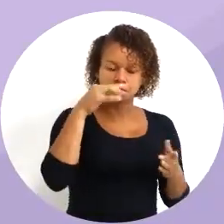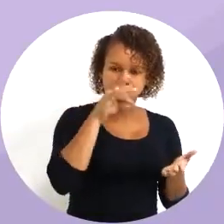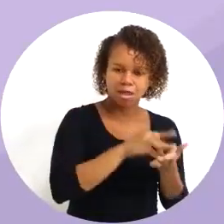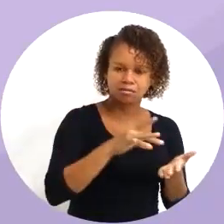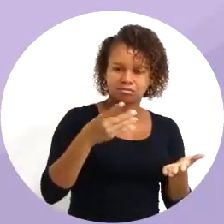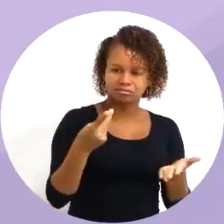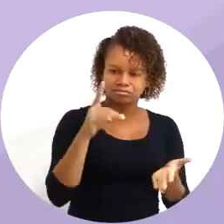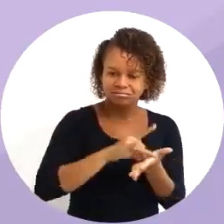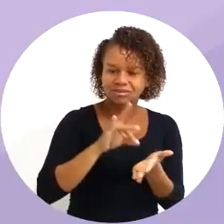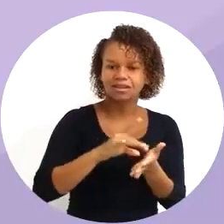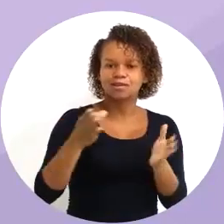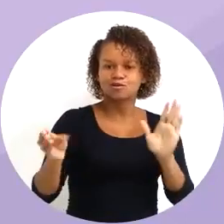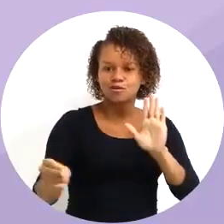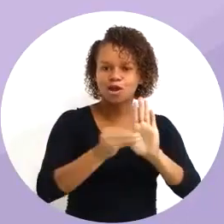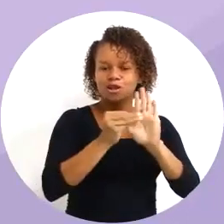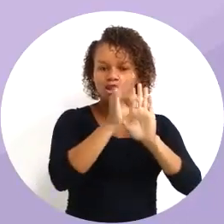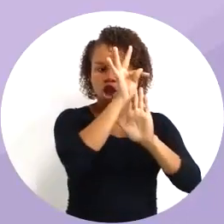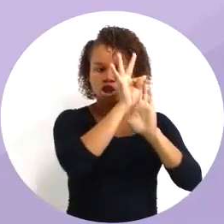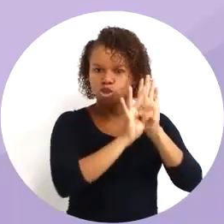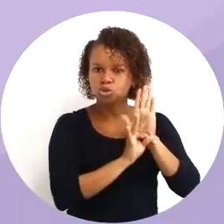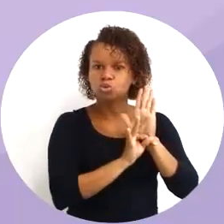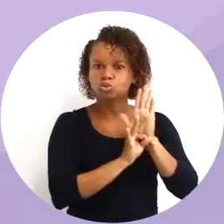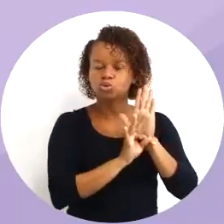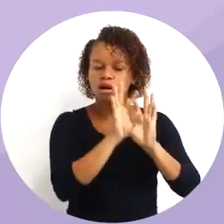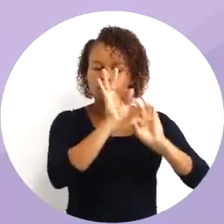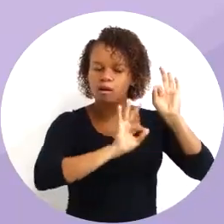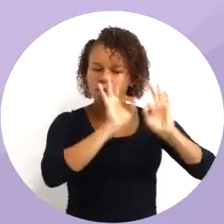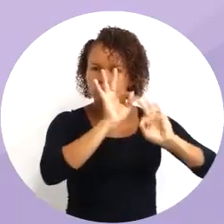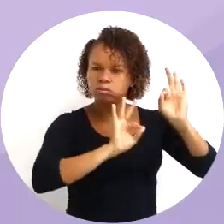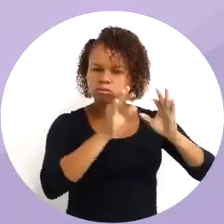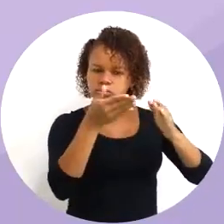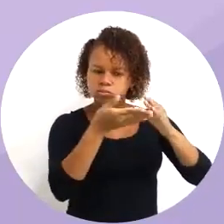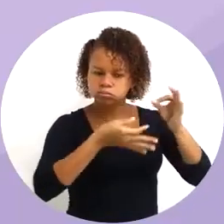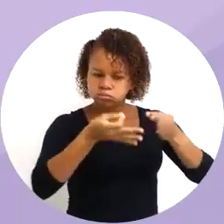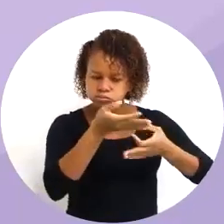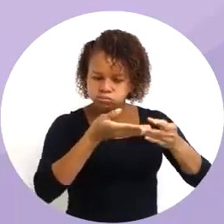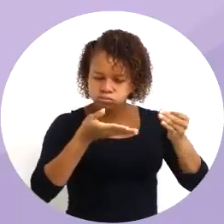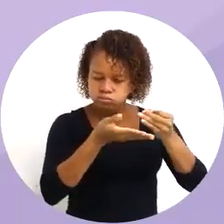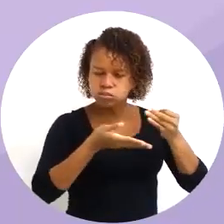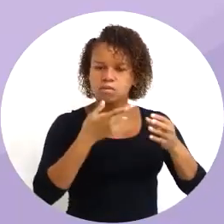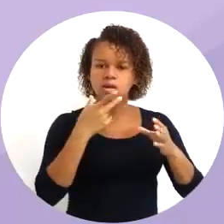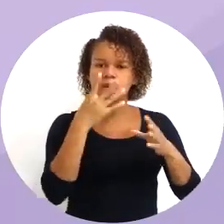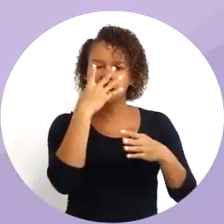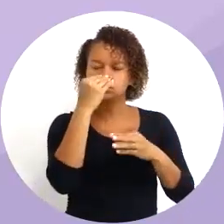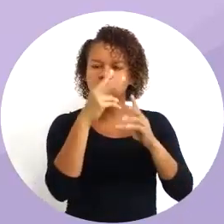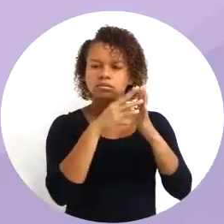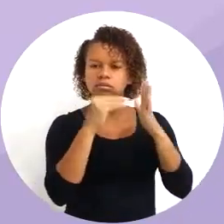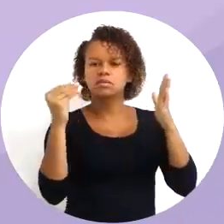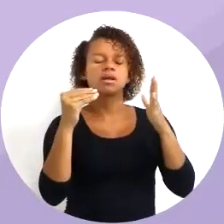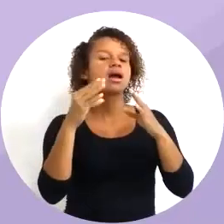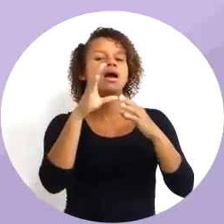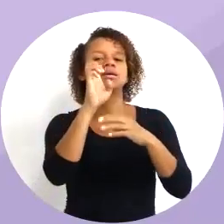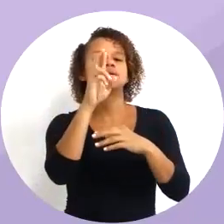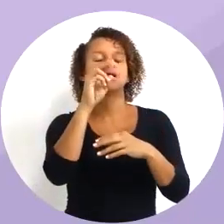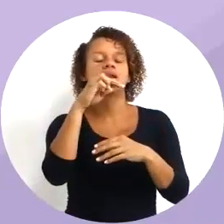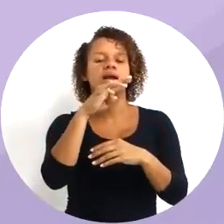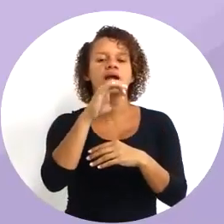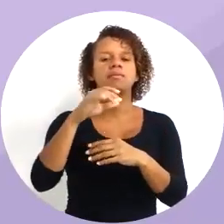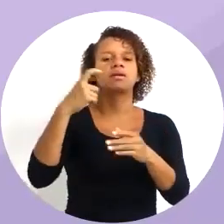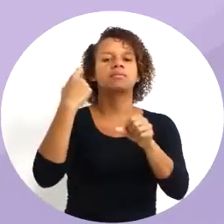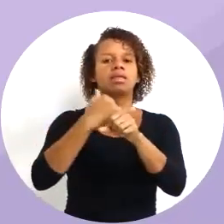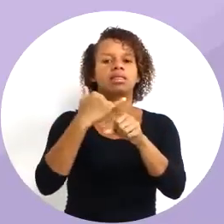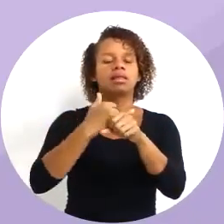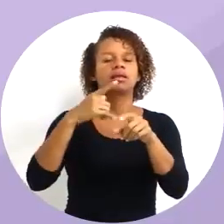mais próximo da realidade. Então nós colocaremos texturas, ou seja, acabamentos que vão ser muito semelhantes à